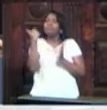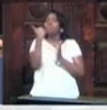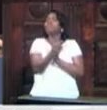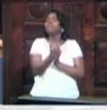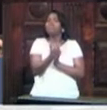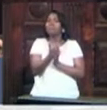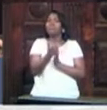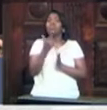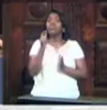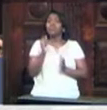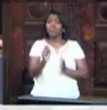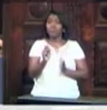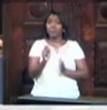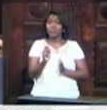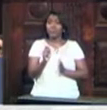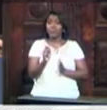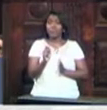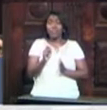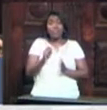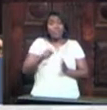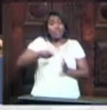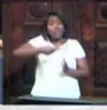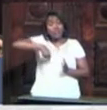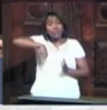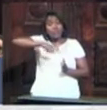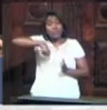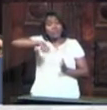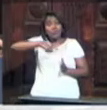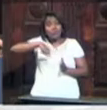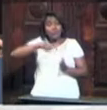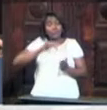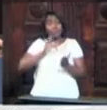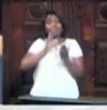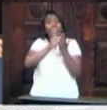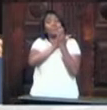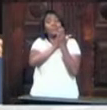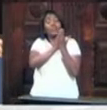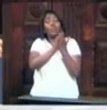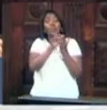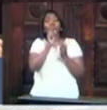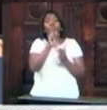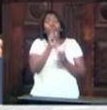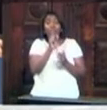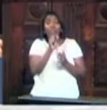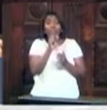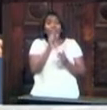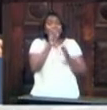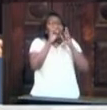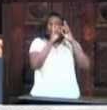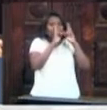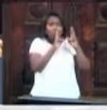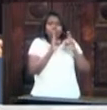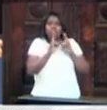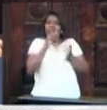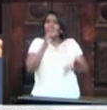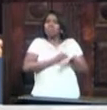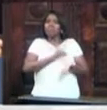presidente, que nós estamos diante de um desrespeito,